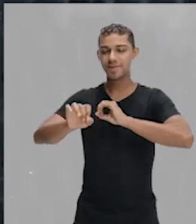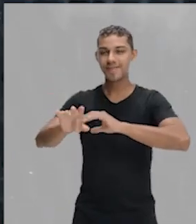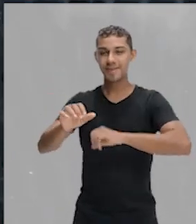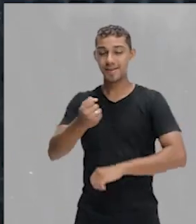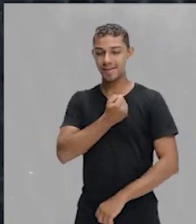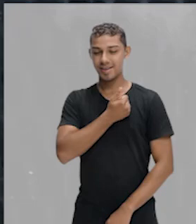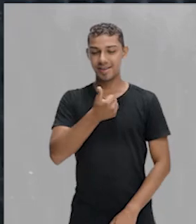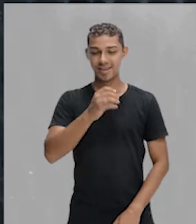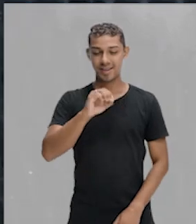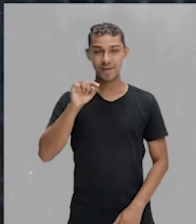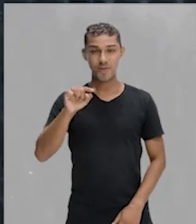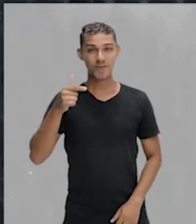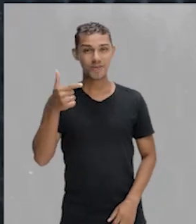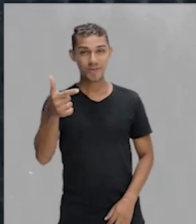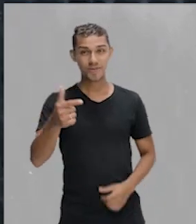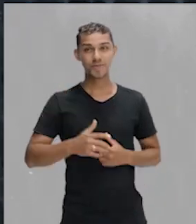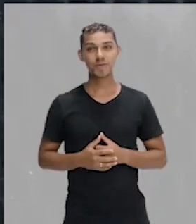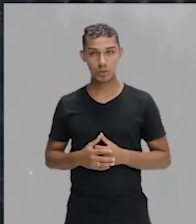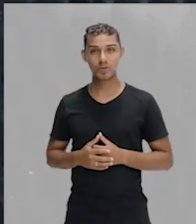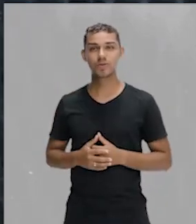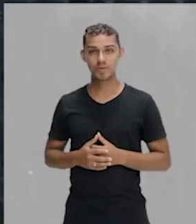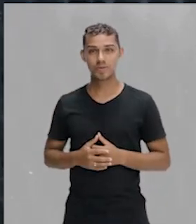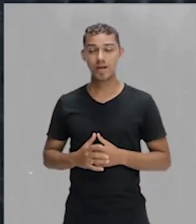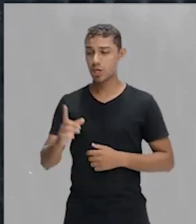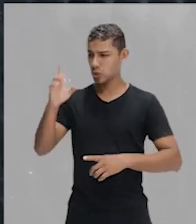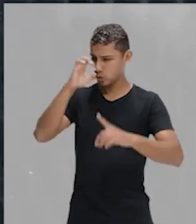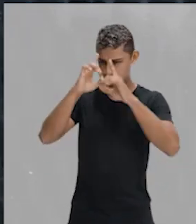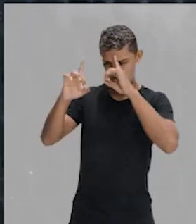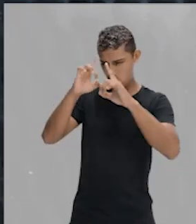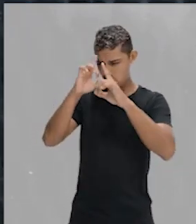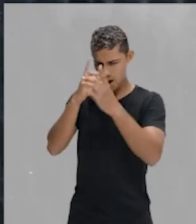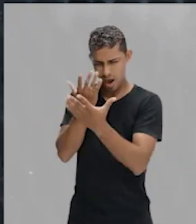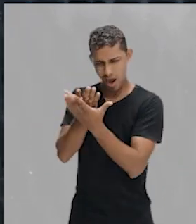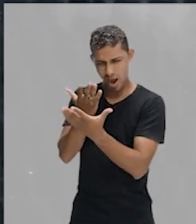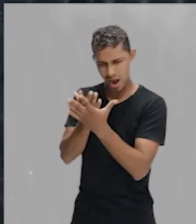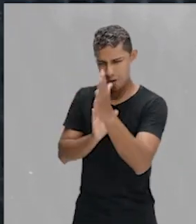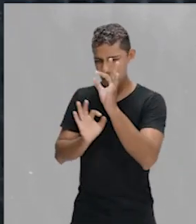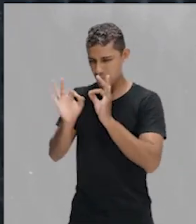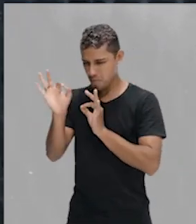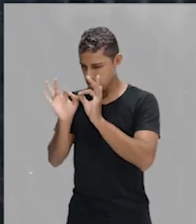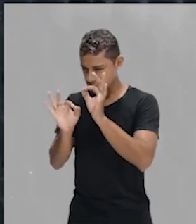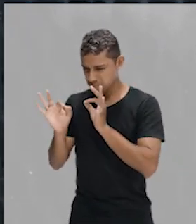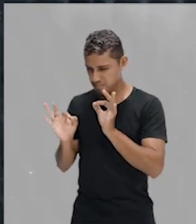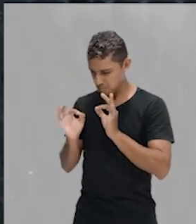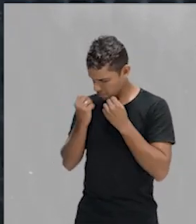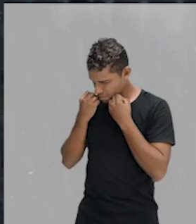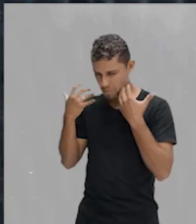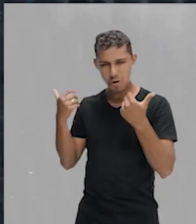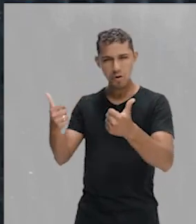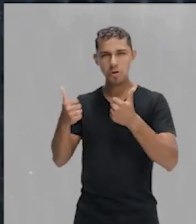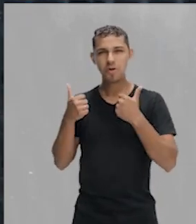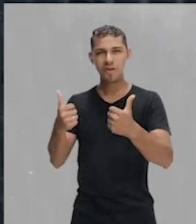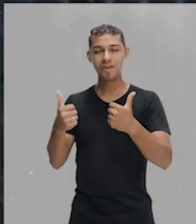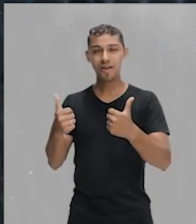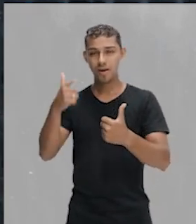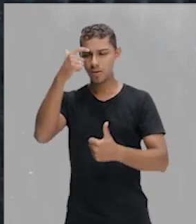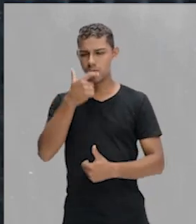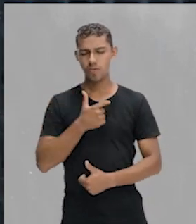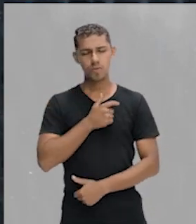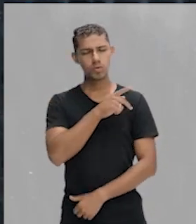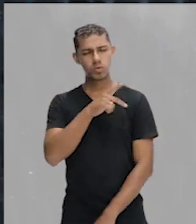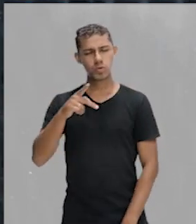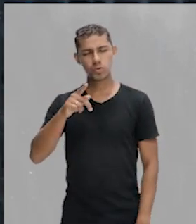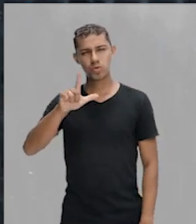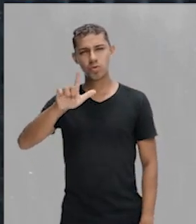10.2. Pois é, de aula bem fresquinha para vocês aqui, professora Leda Jane, professora de espanhol, tá? Já aqui na área para